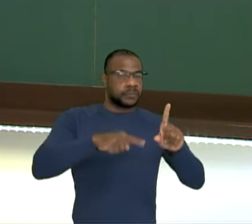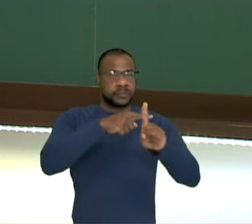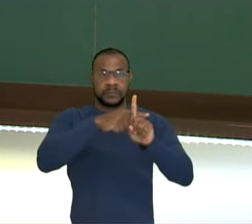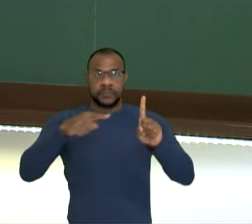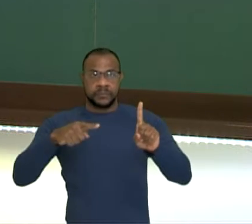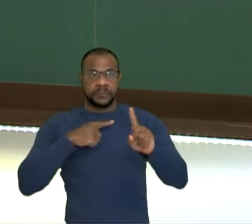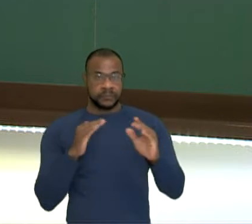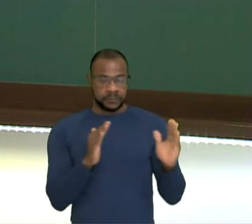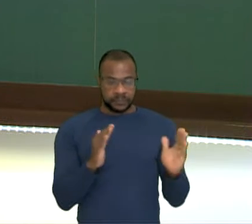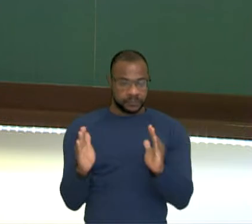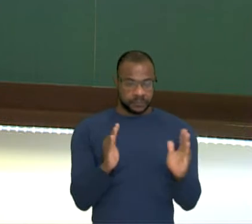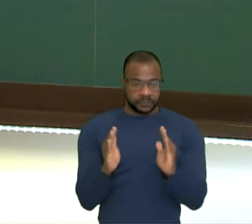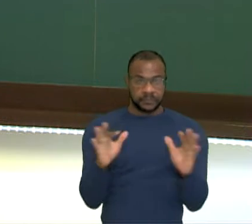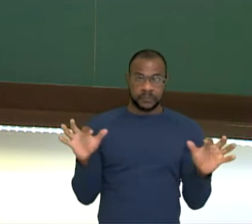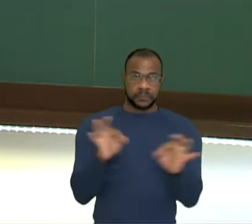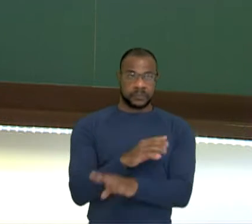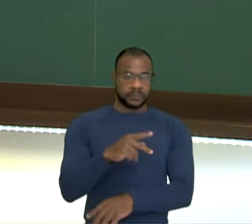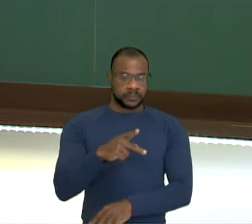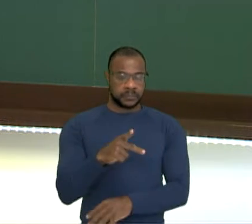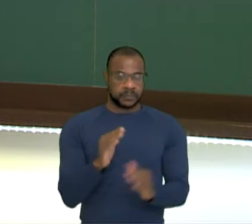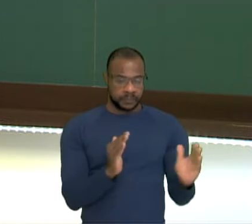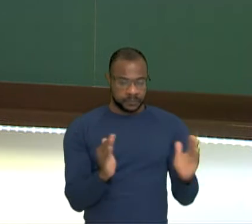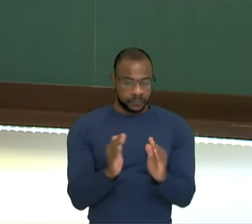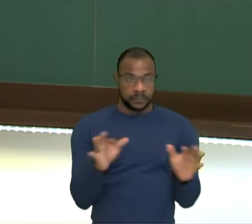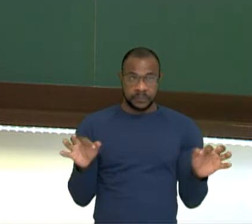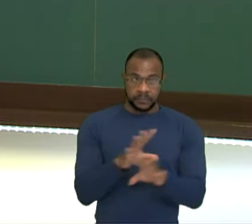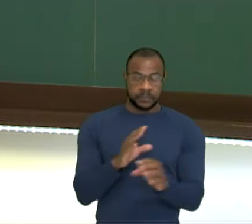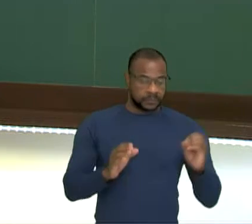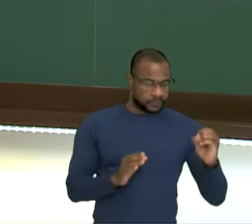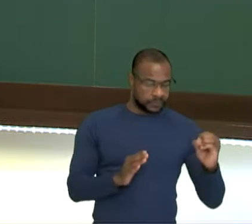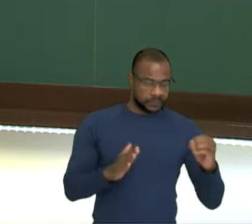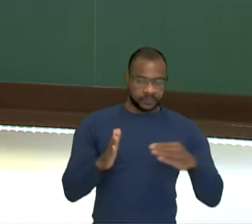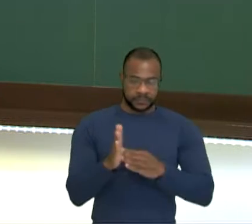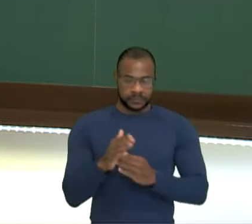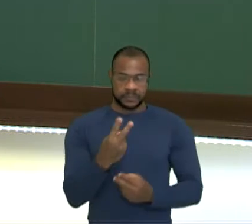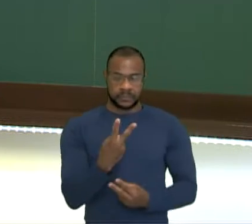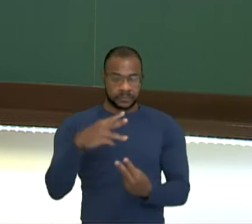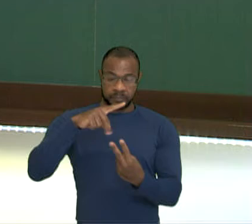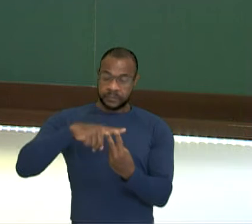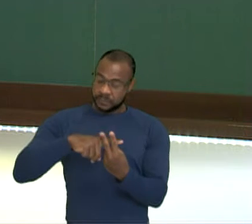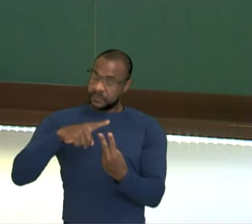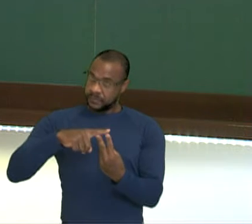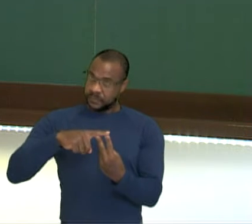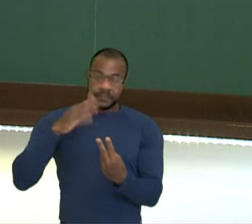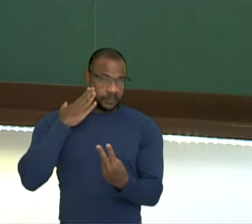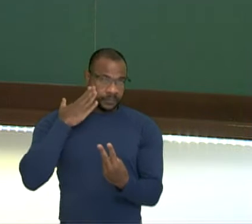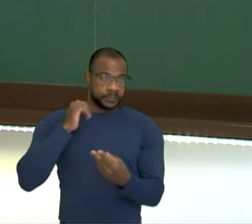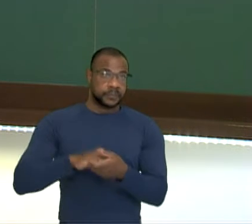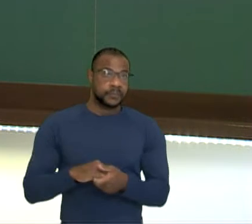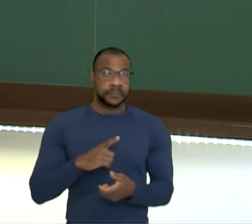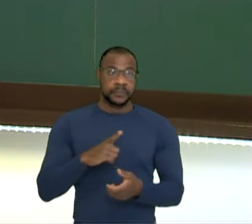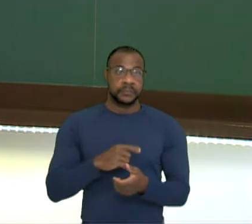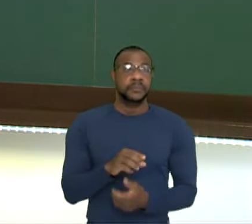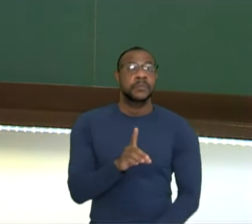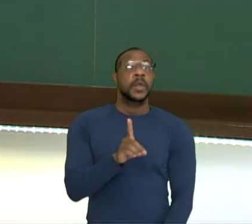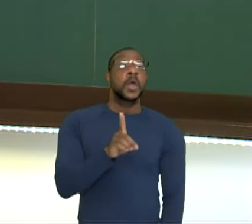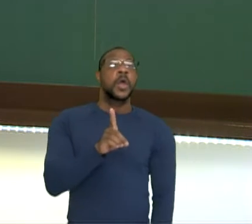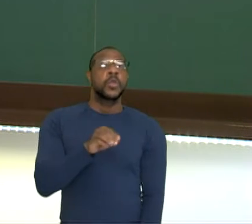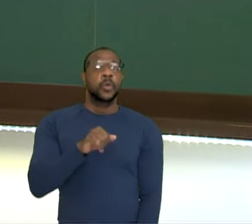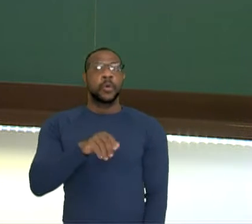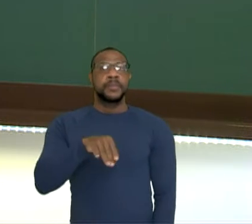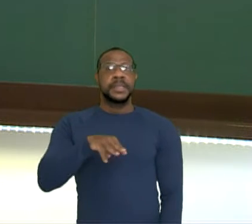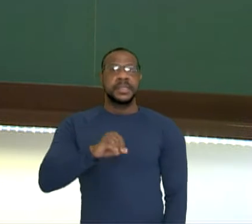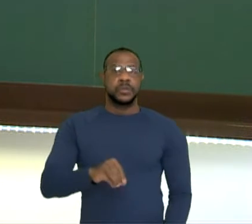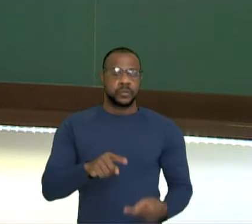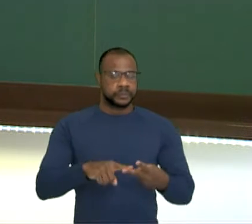com o período completo, que a gente já sabe que esse período é de 0 a 2π. E também a gente quer o domínio, a